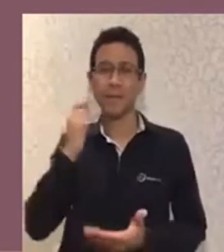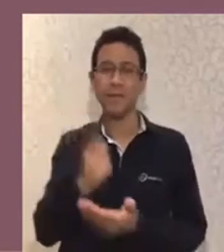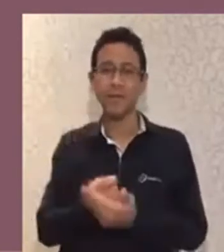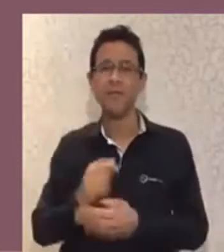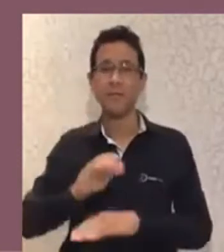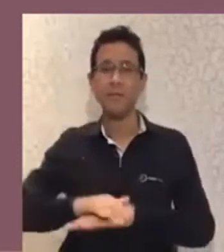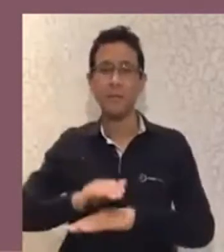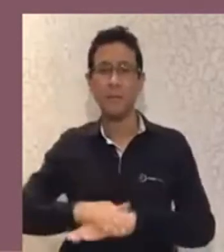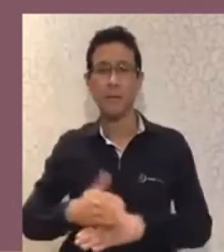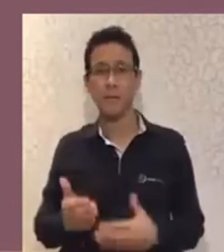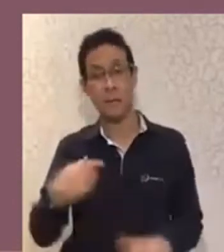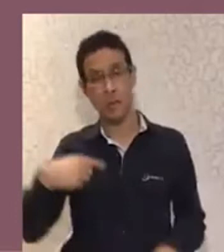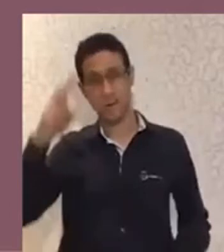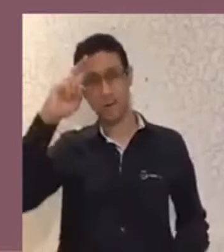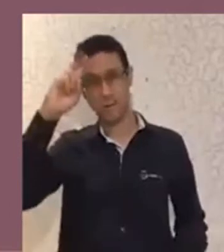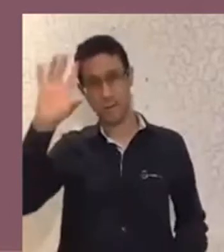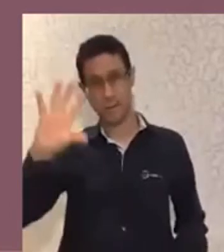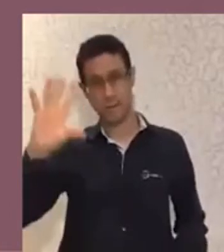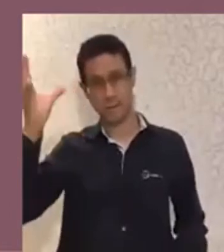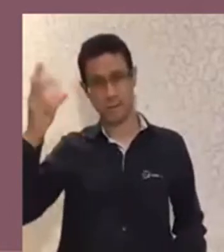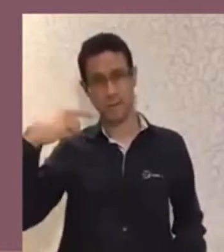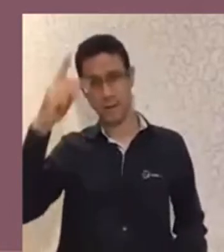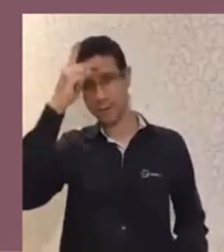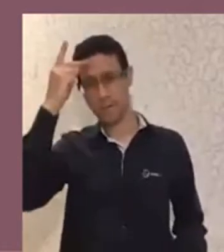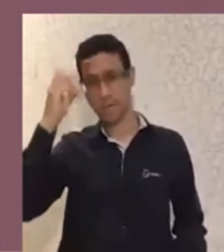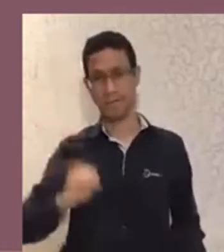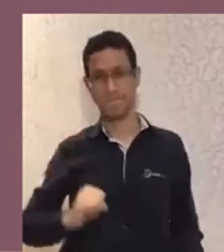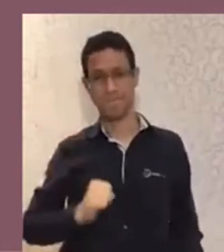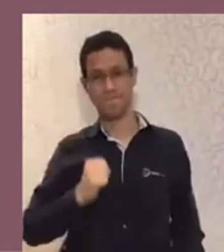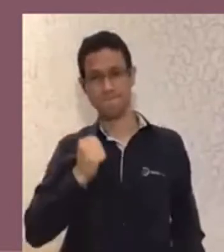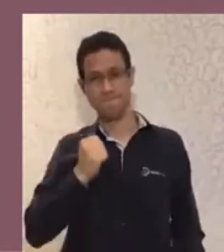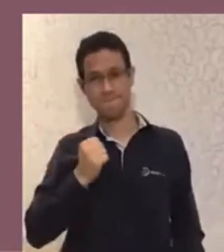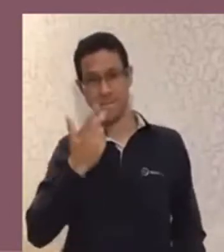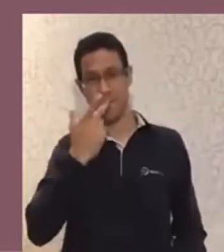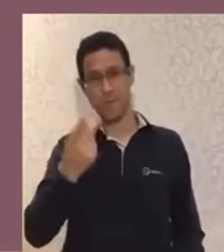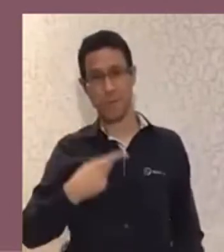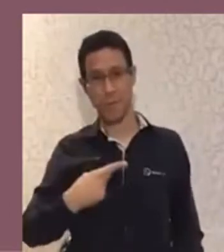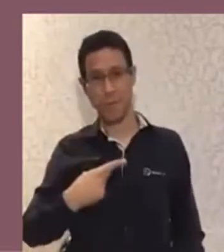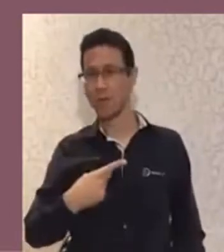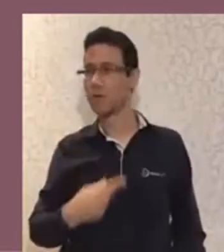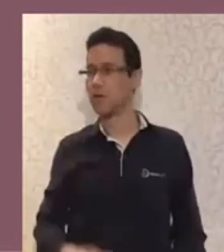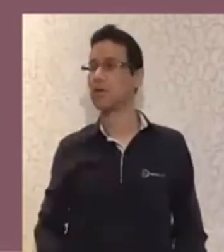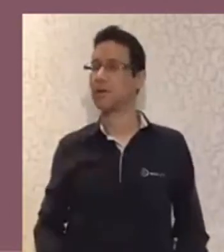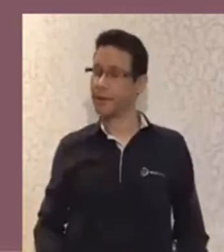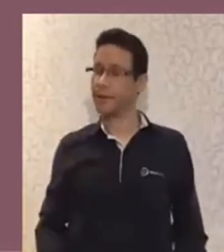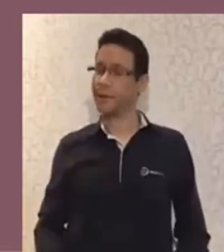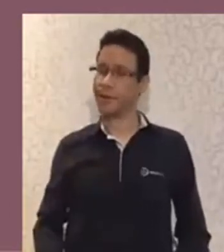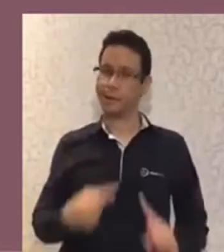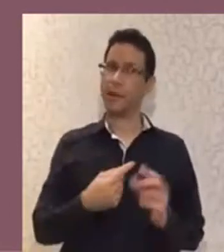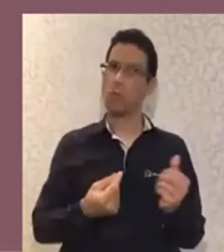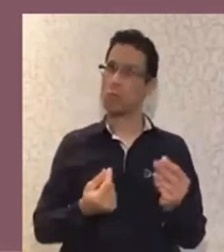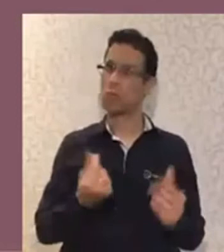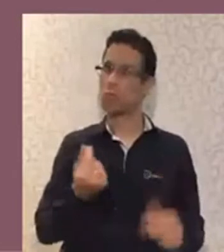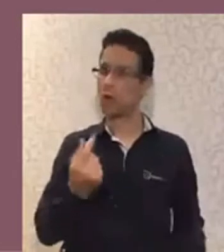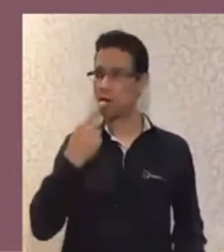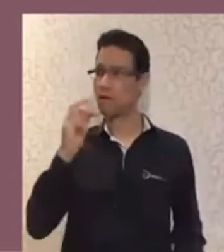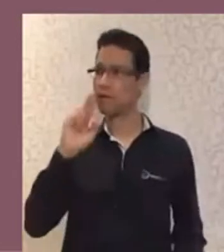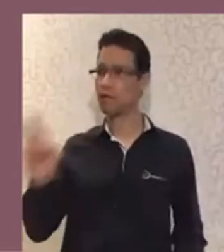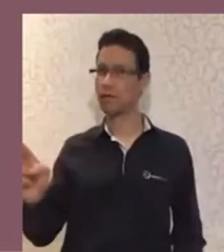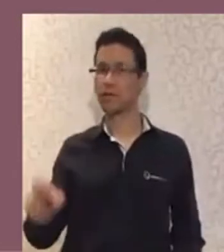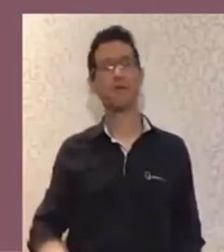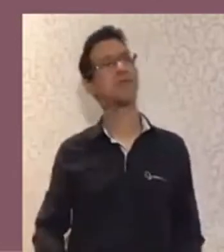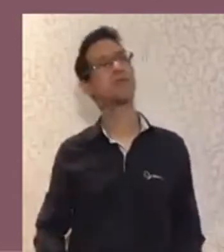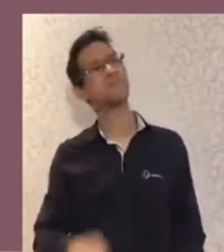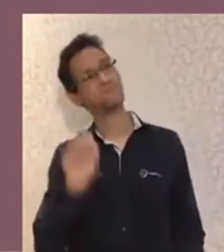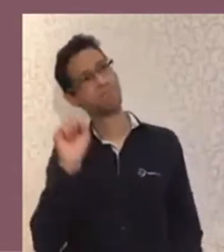situações a pessoa com muita raiva me disse o preço, e eu disse, sabe que tu tens razão, é exagerado